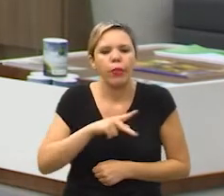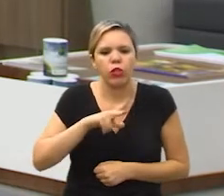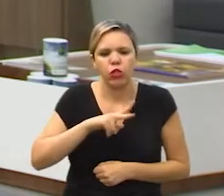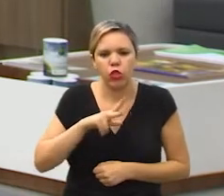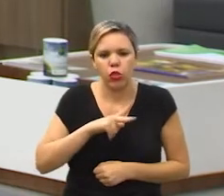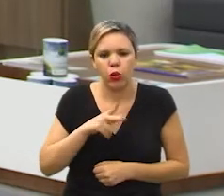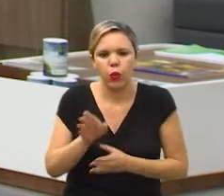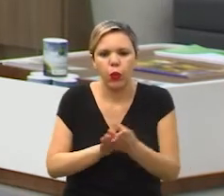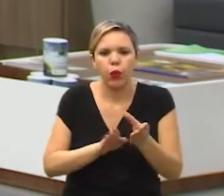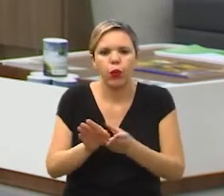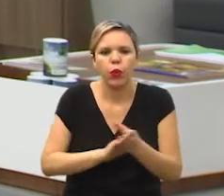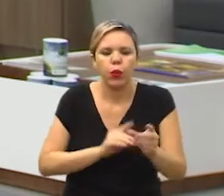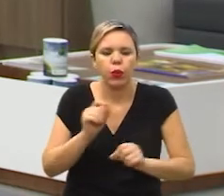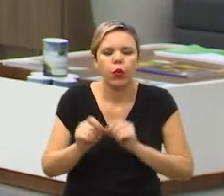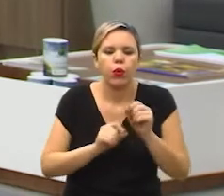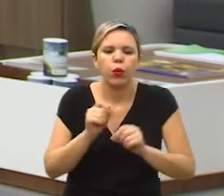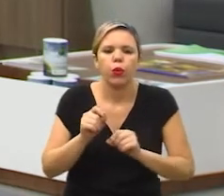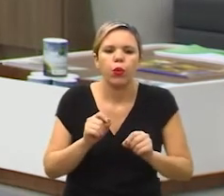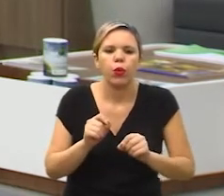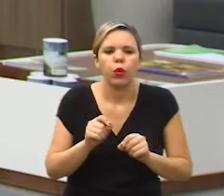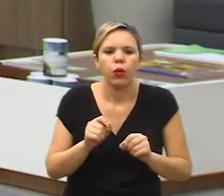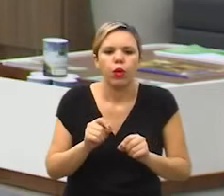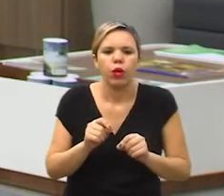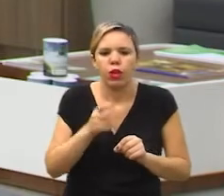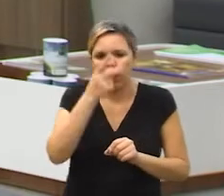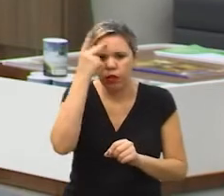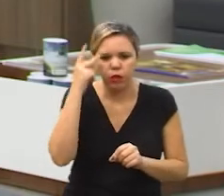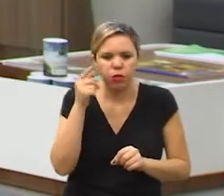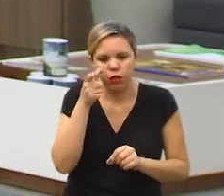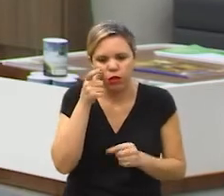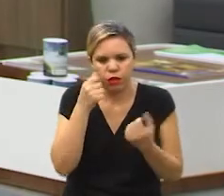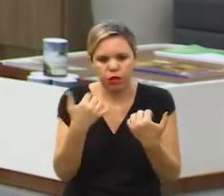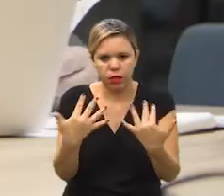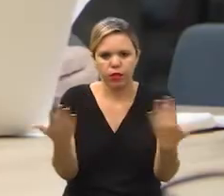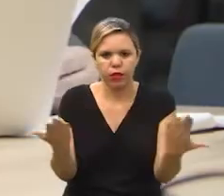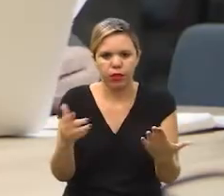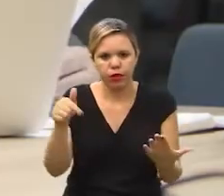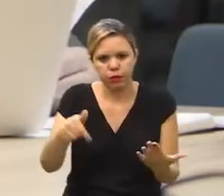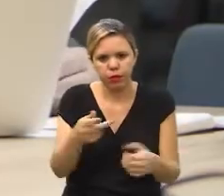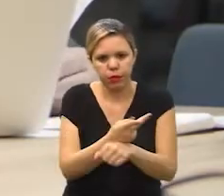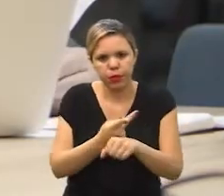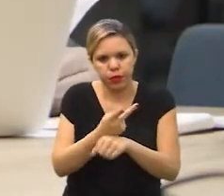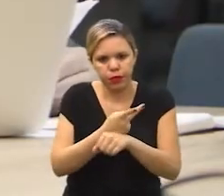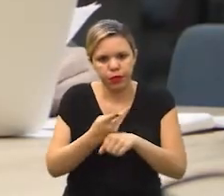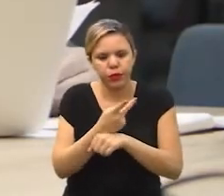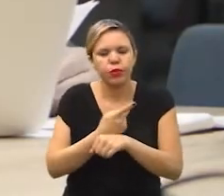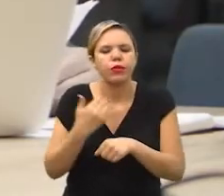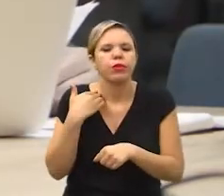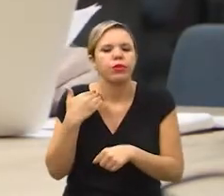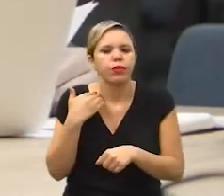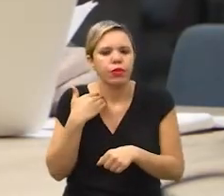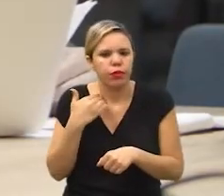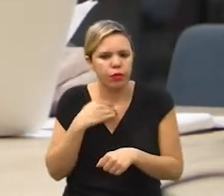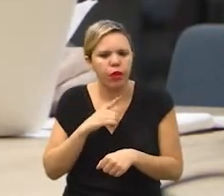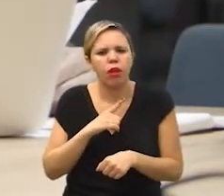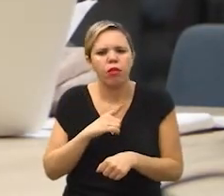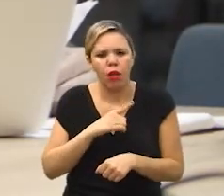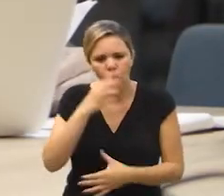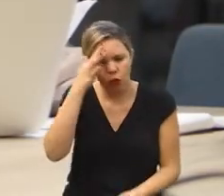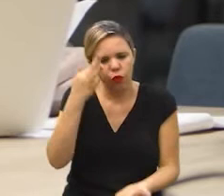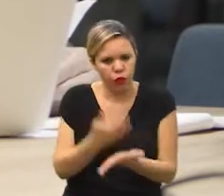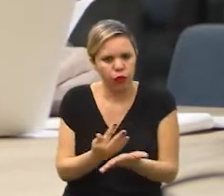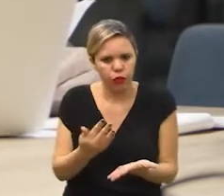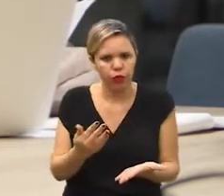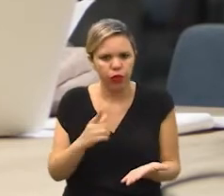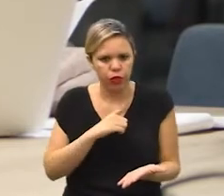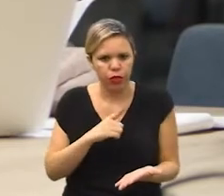que eu aconselho é que o telespectador ele procura uma instituição de credibilidade,